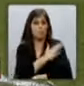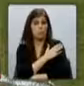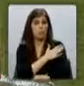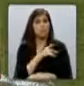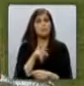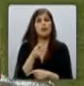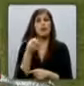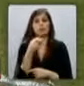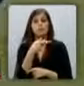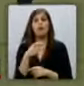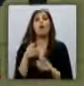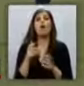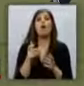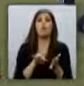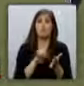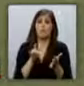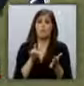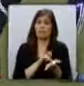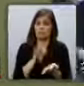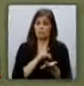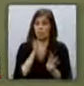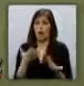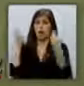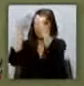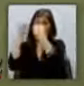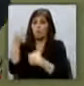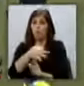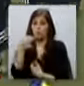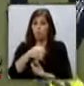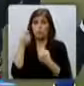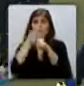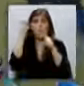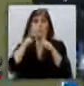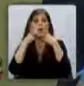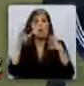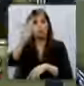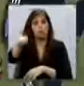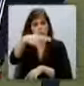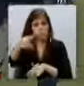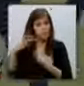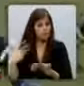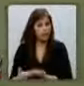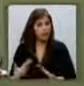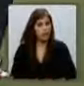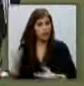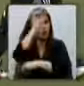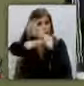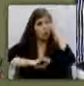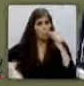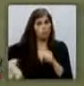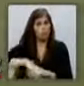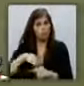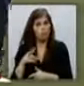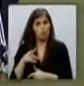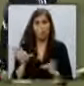o Liverpool para a Liga Europa, mas agora, pela frente, o Porto, o que vai ser o maior desafio dos suíços até ao momento na Europa do futebol.